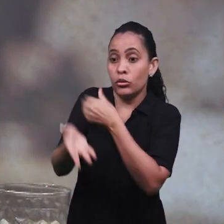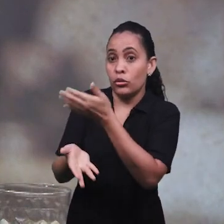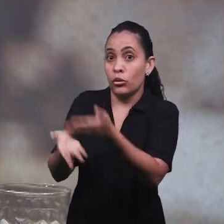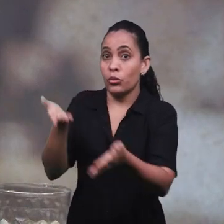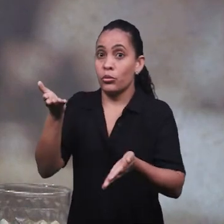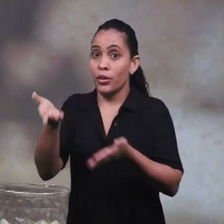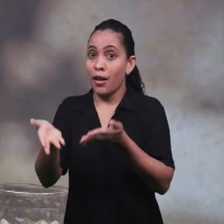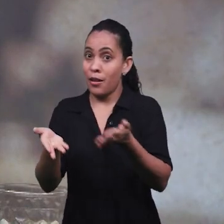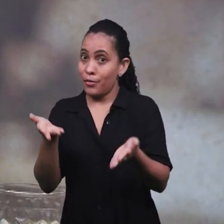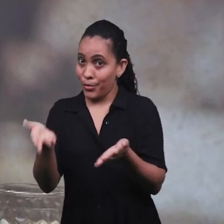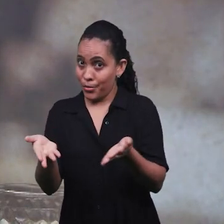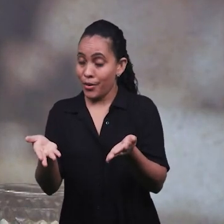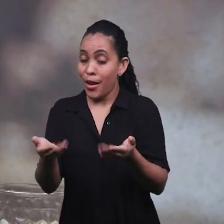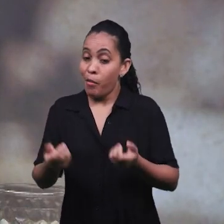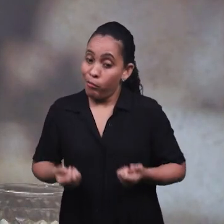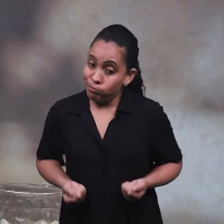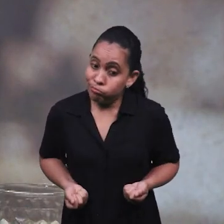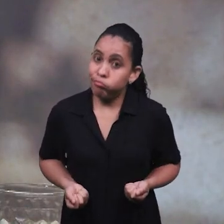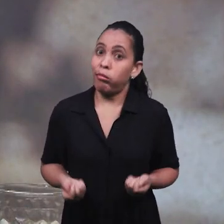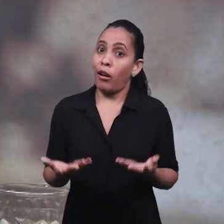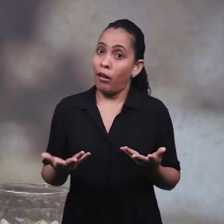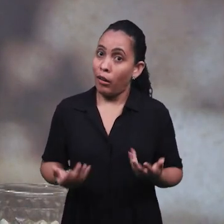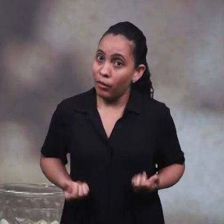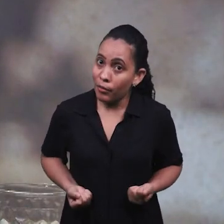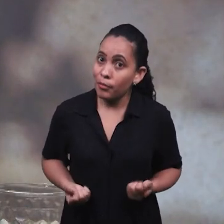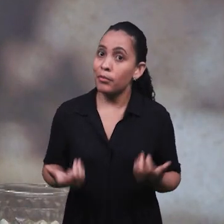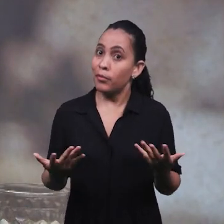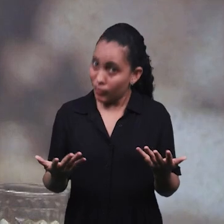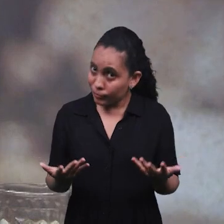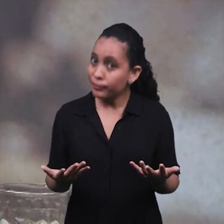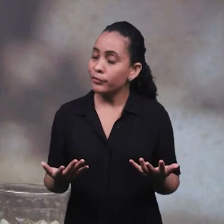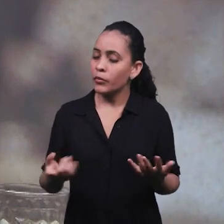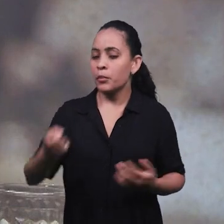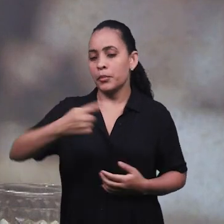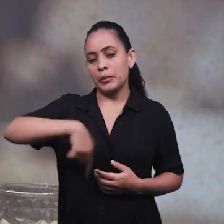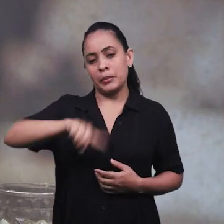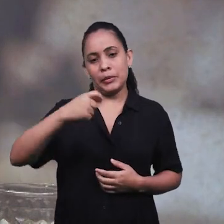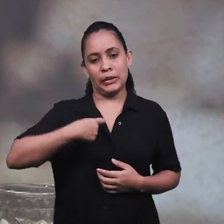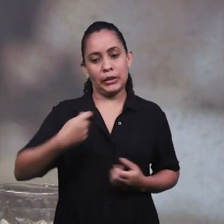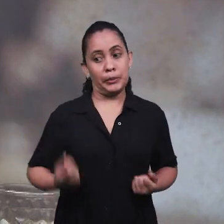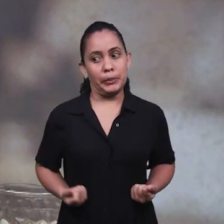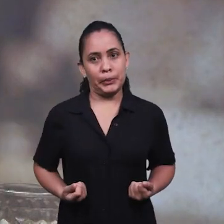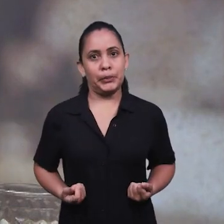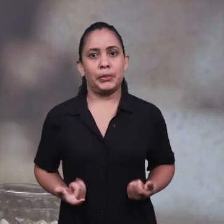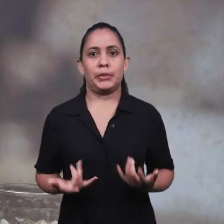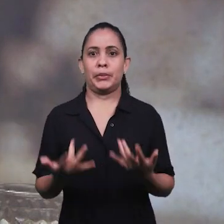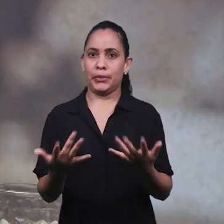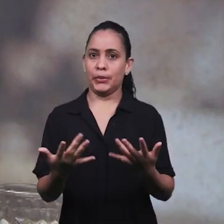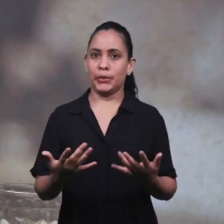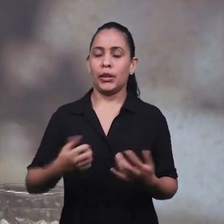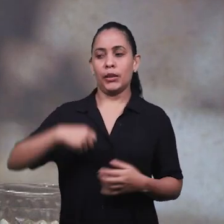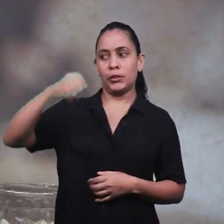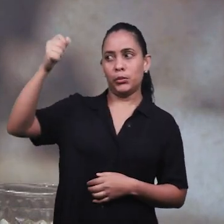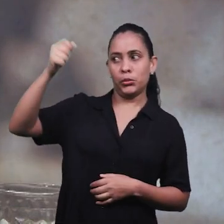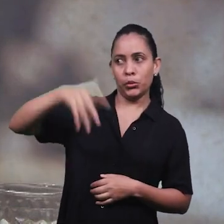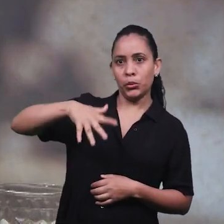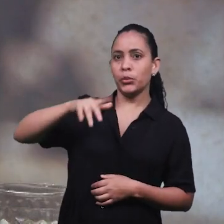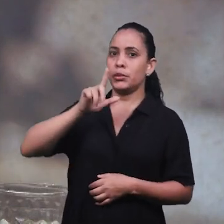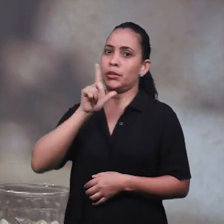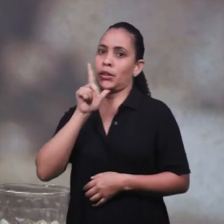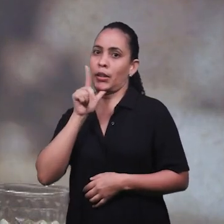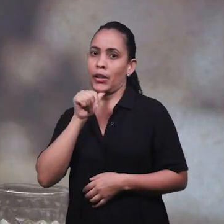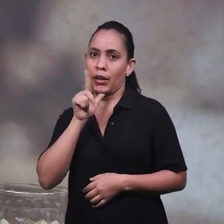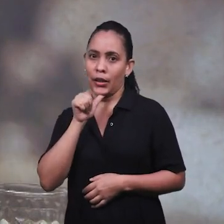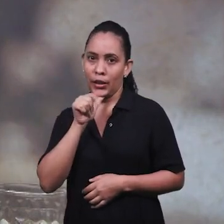conservação gera uma série de gastos. Então, os condomínios edilícios possuem despesas. Despesas com energia, despesas com